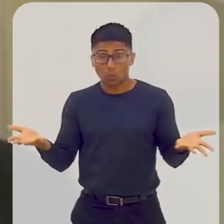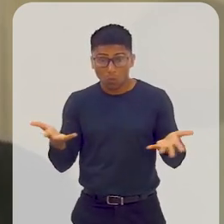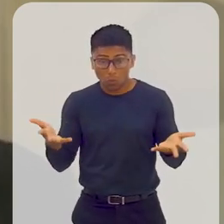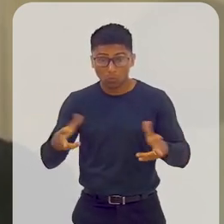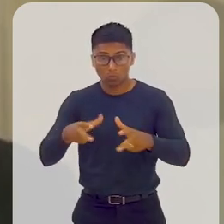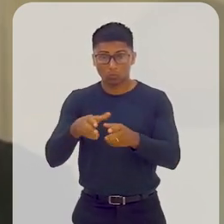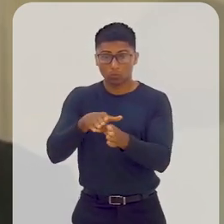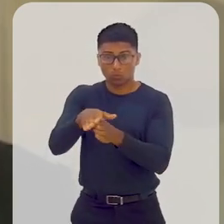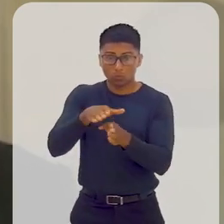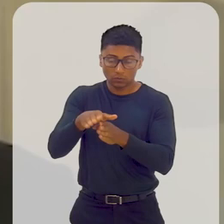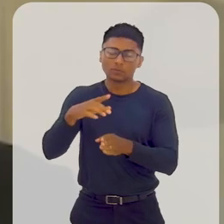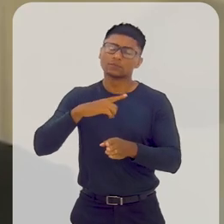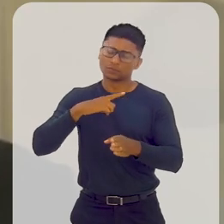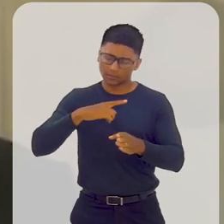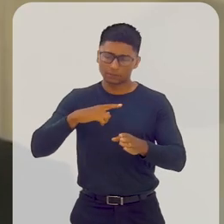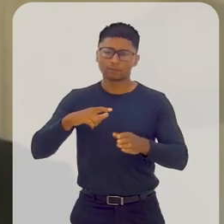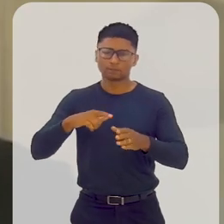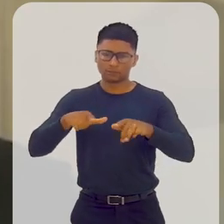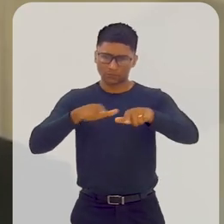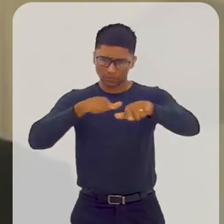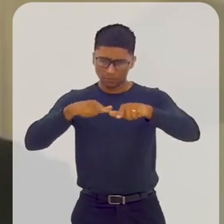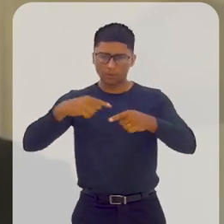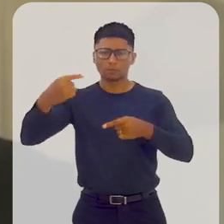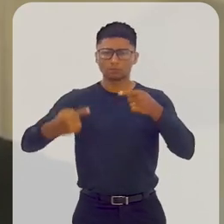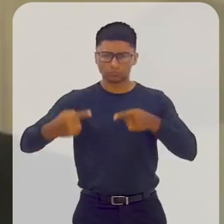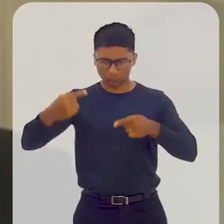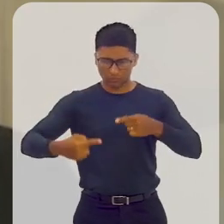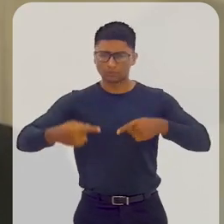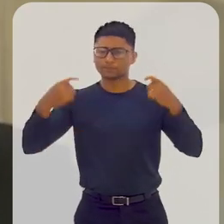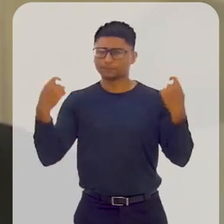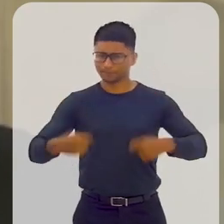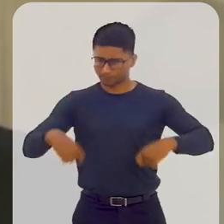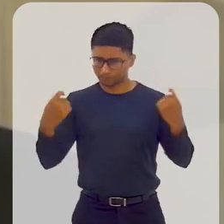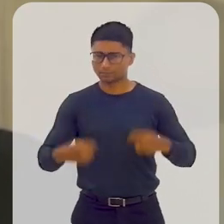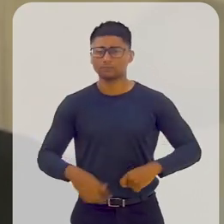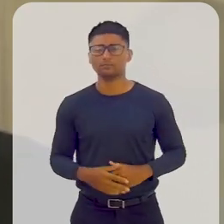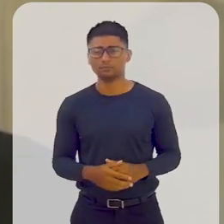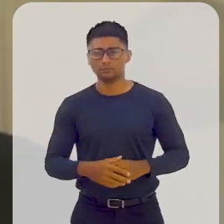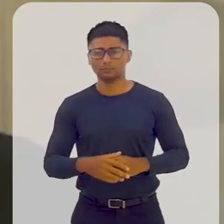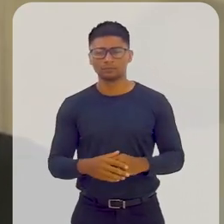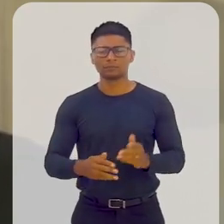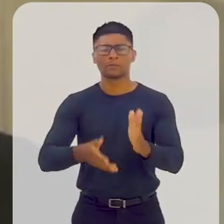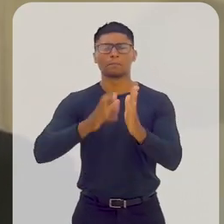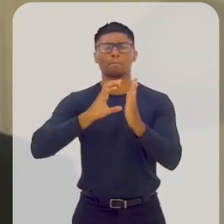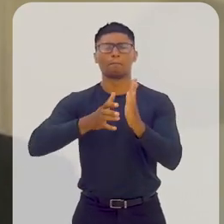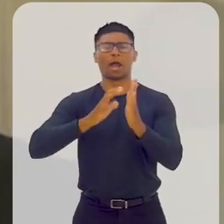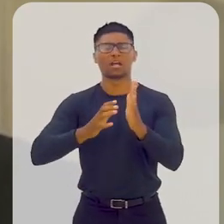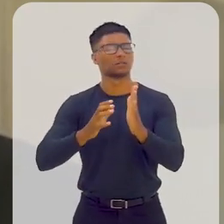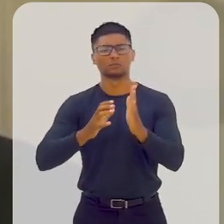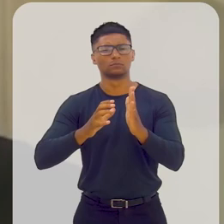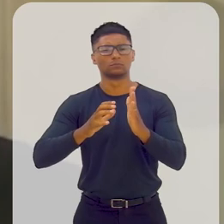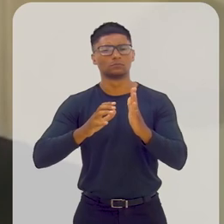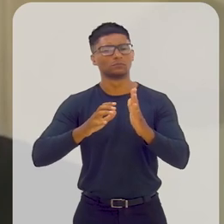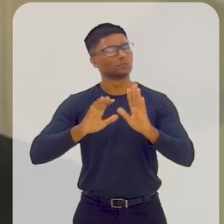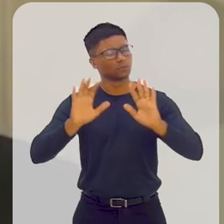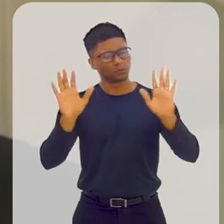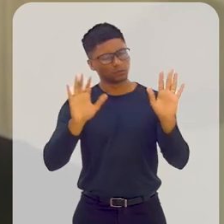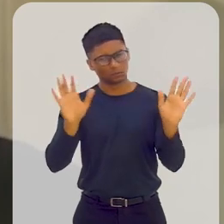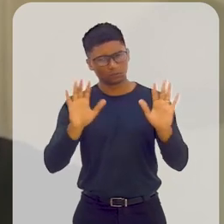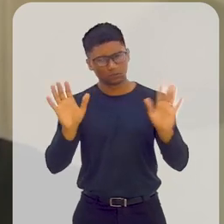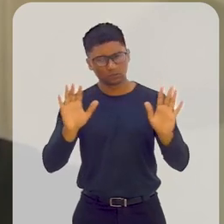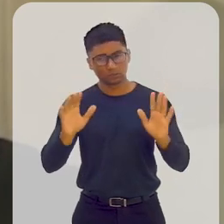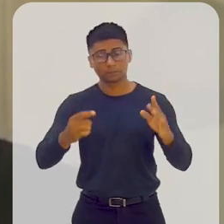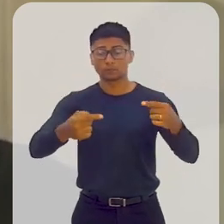função política muito importante, né? O conselho, além de fazer política de classe, ele tem que fazer política não partidária,